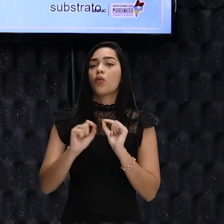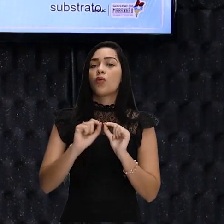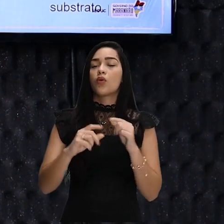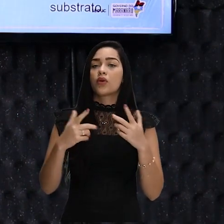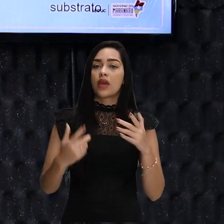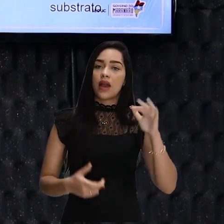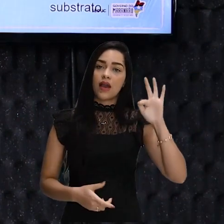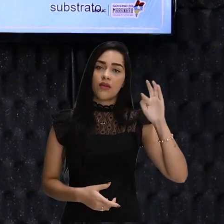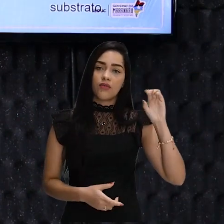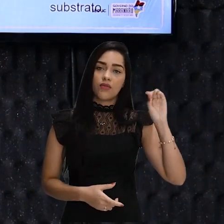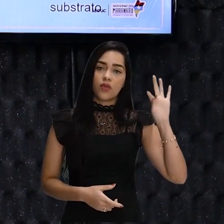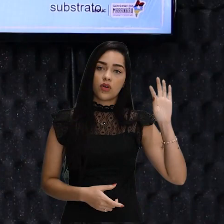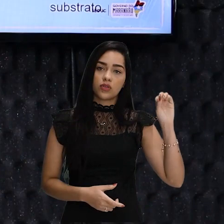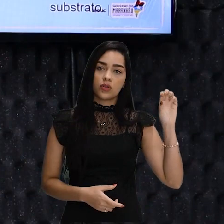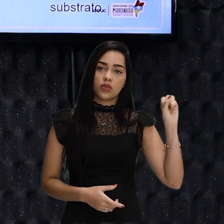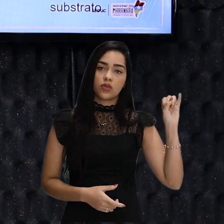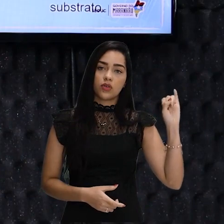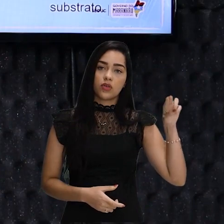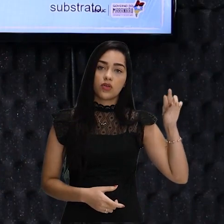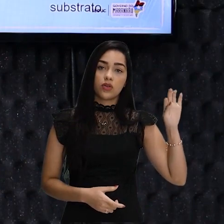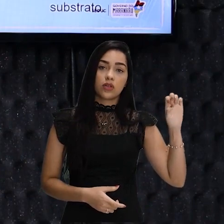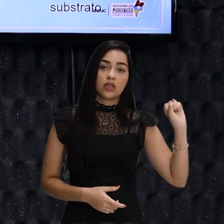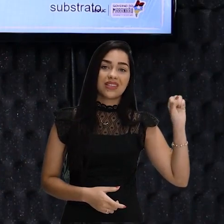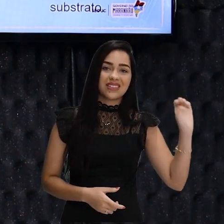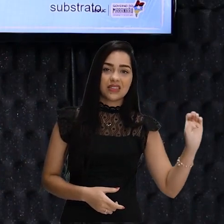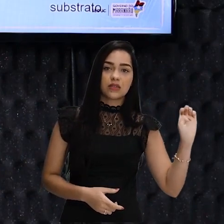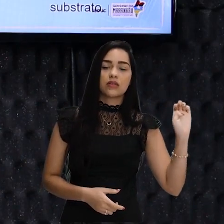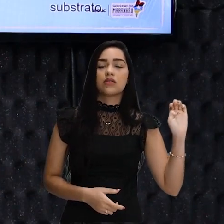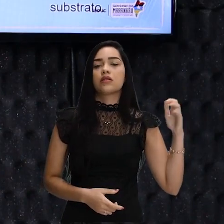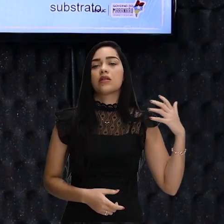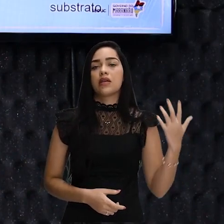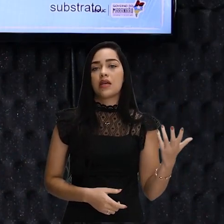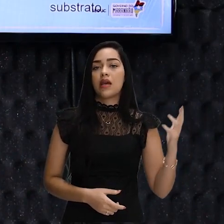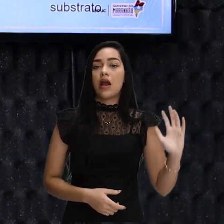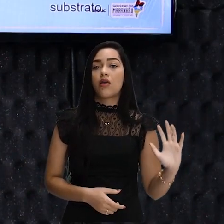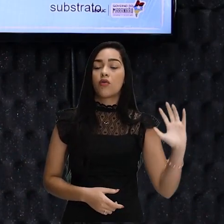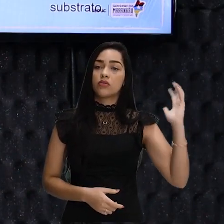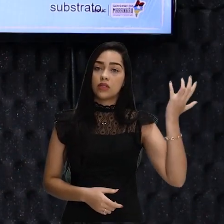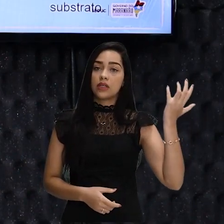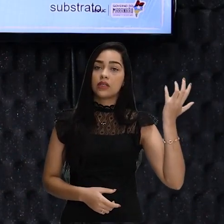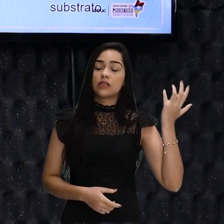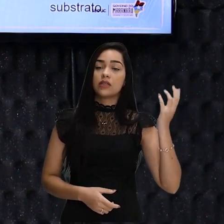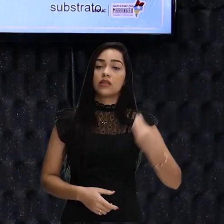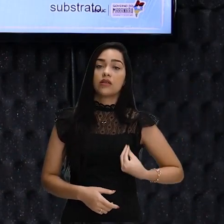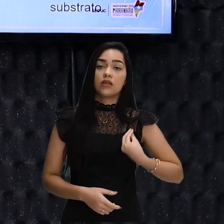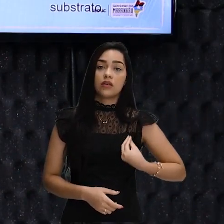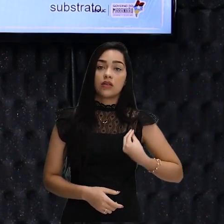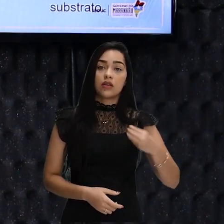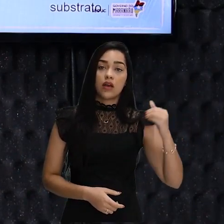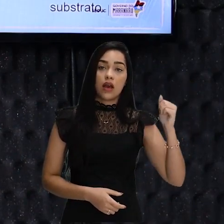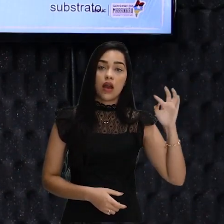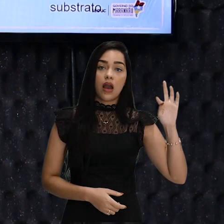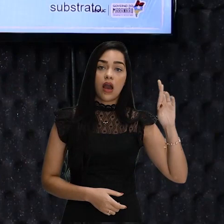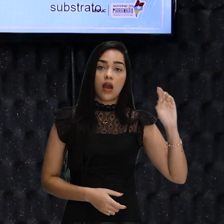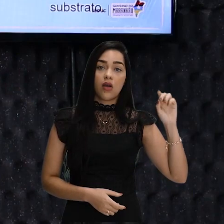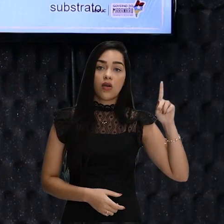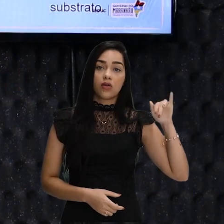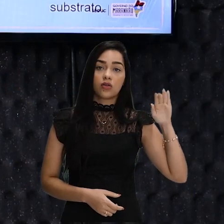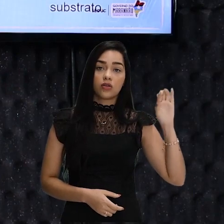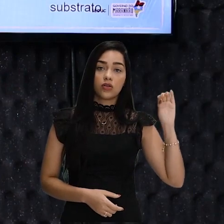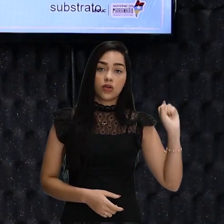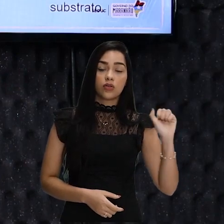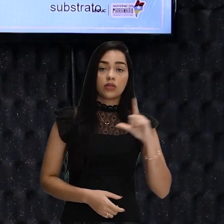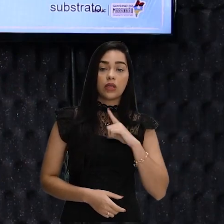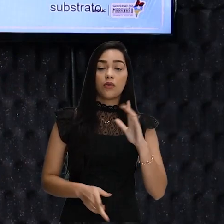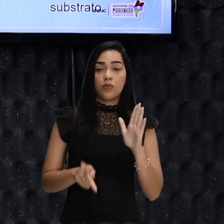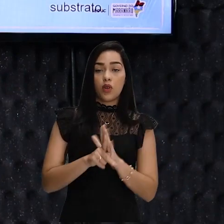a fotossíntese. A fotossíntese que é realizada pelos seres autótrofos, aqueles que produzem o